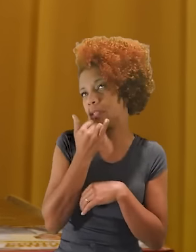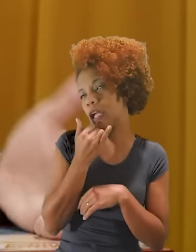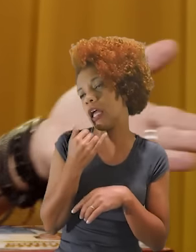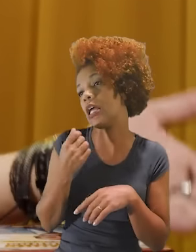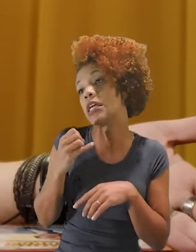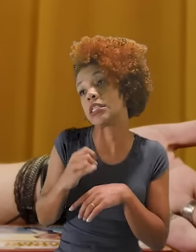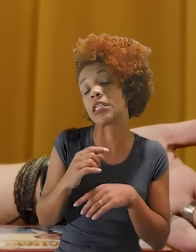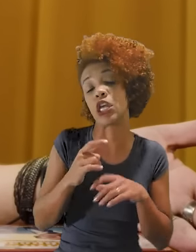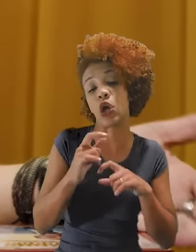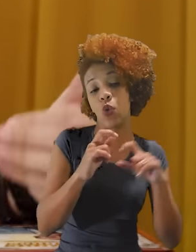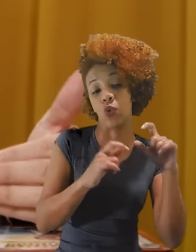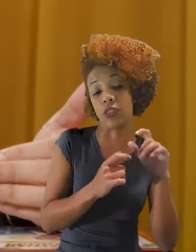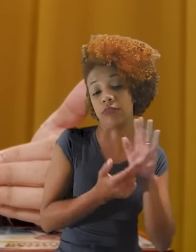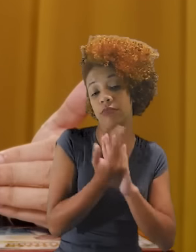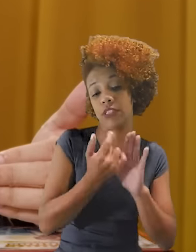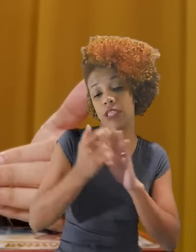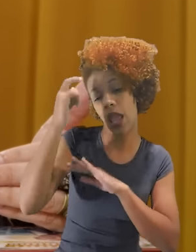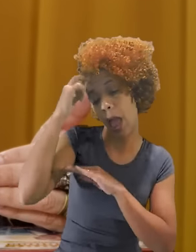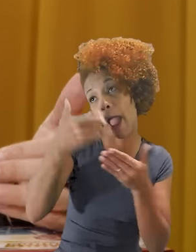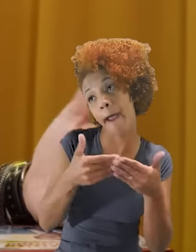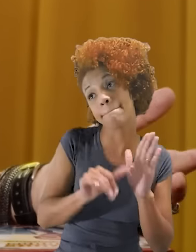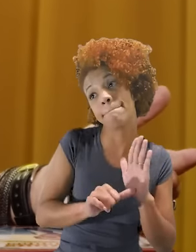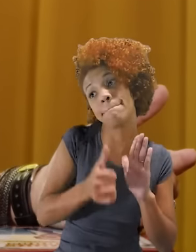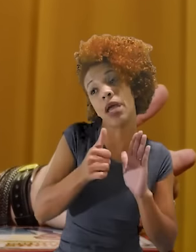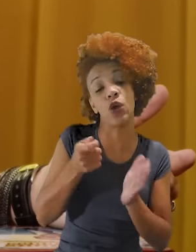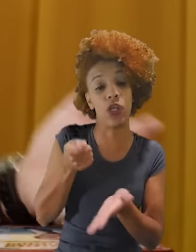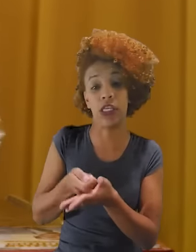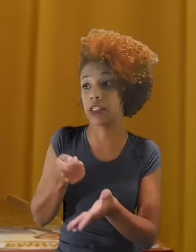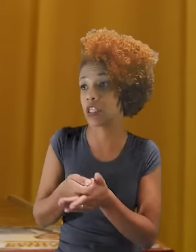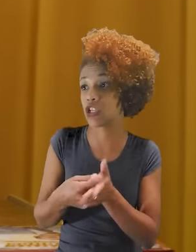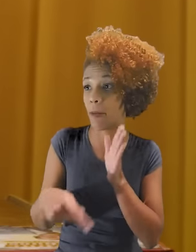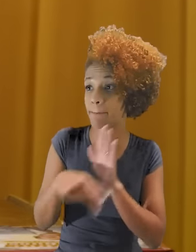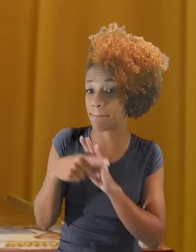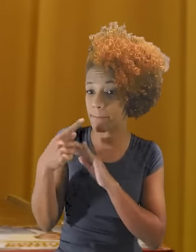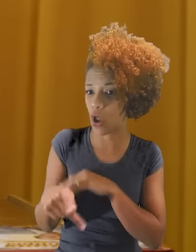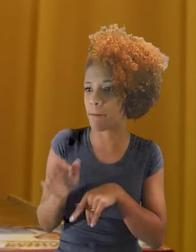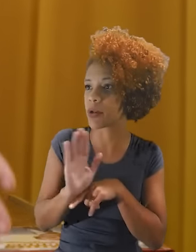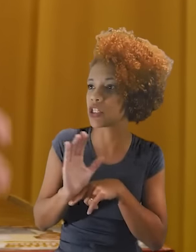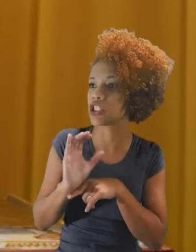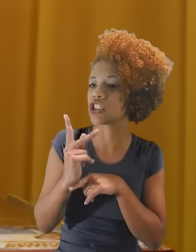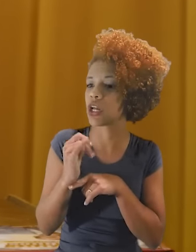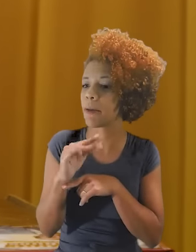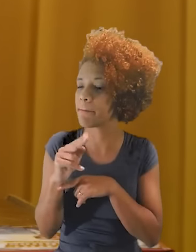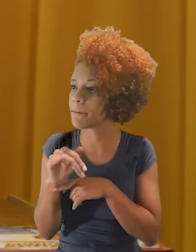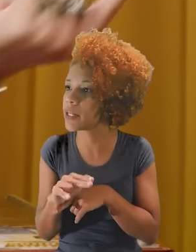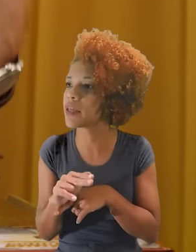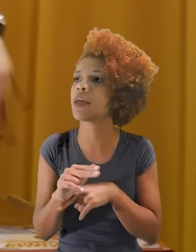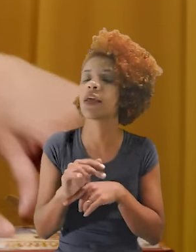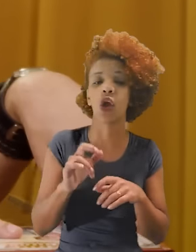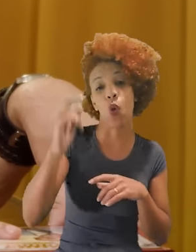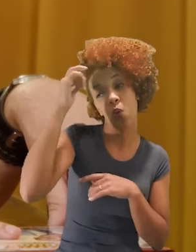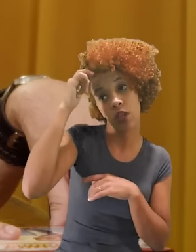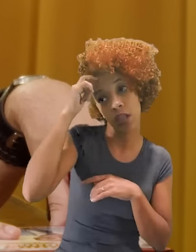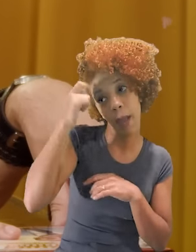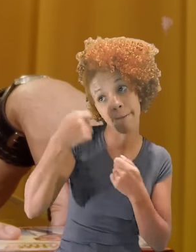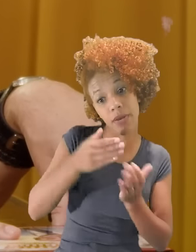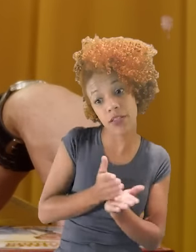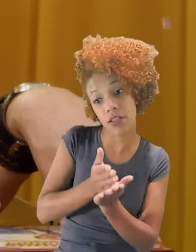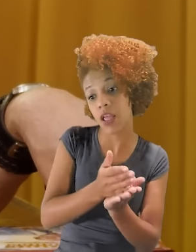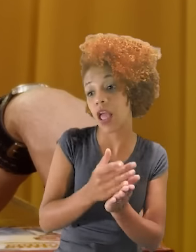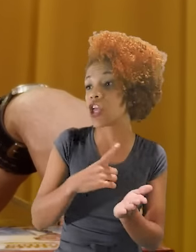perdão, se os desenhos do Mickey abria. Então, assim, era uma exigência dele. Qualquer filme do Chaplin, os desenhos do Mickey tem que abrir. E quando não era o desenho do